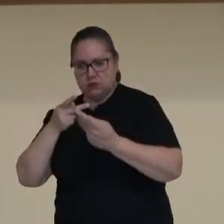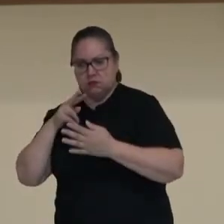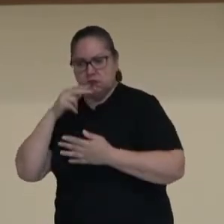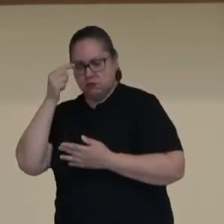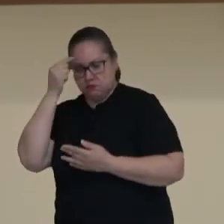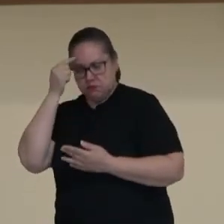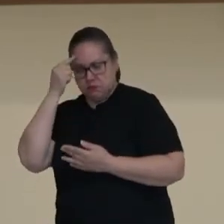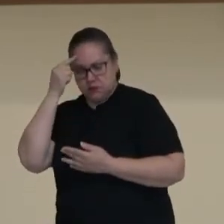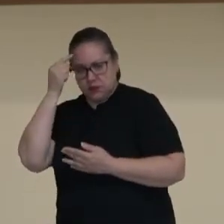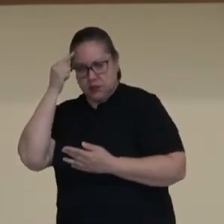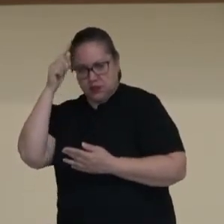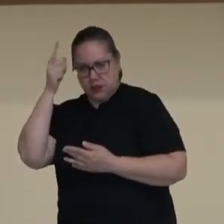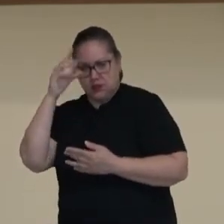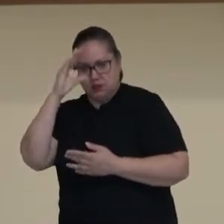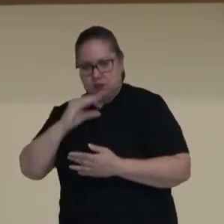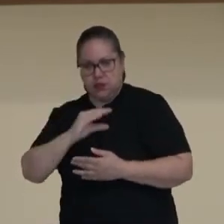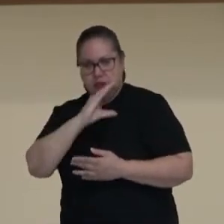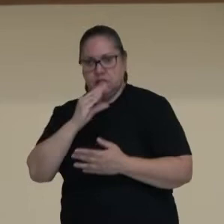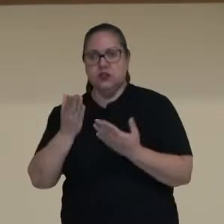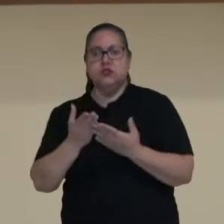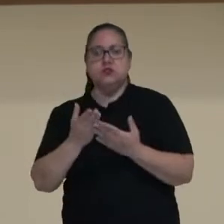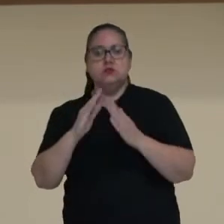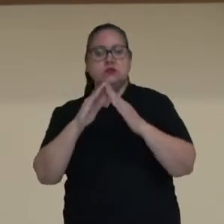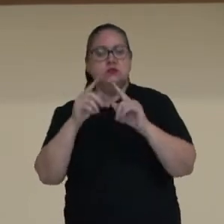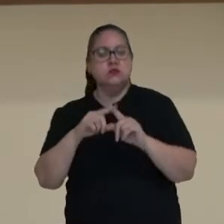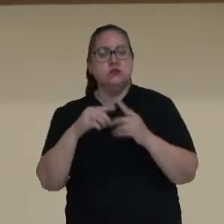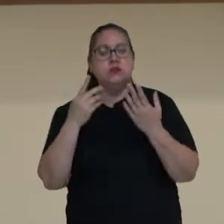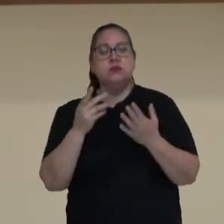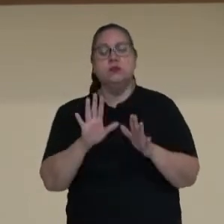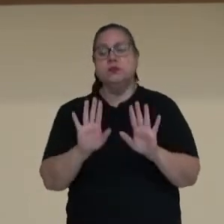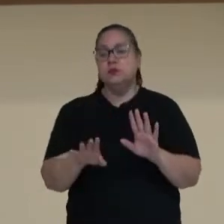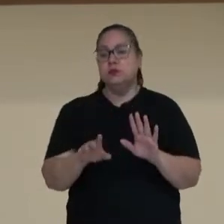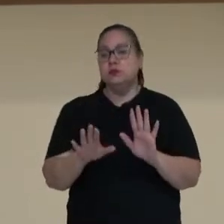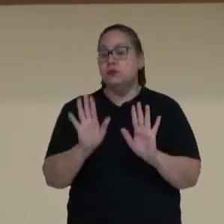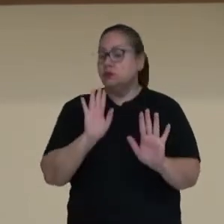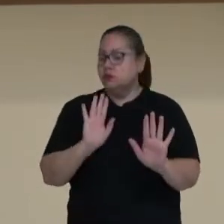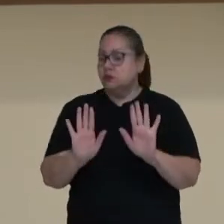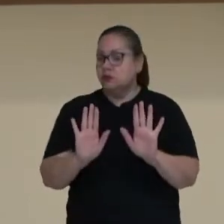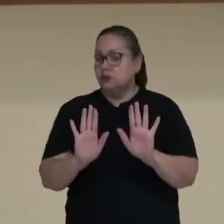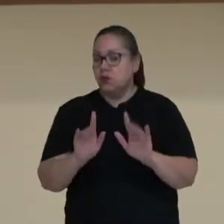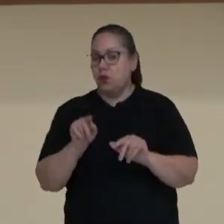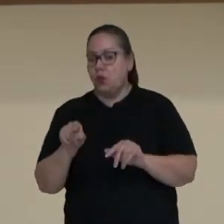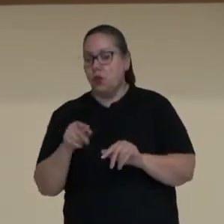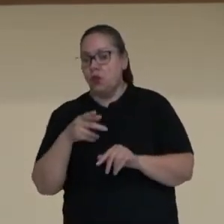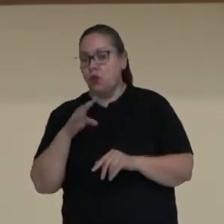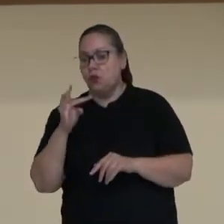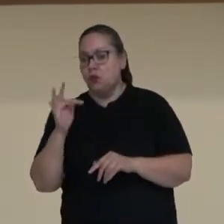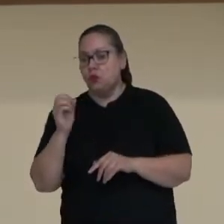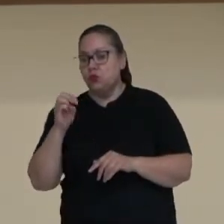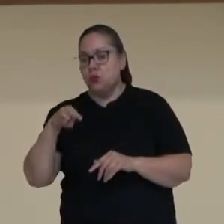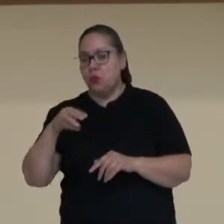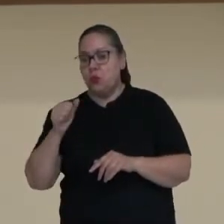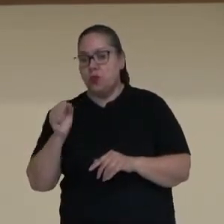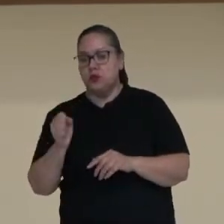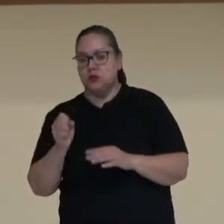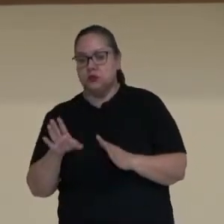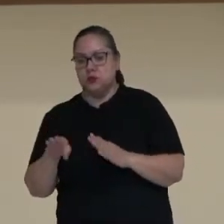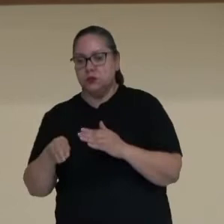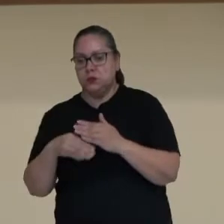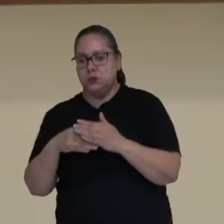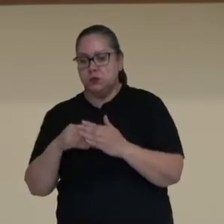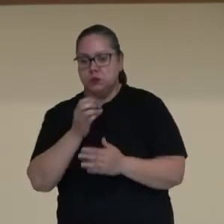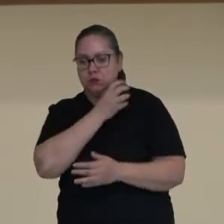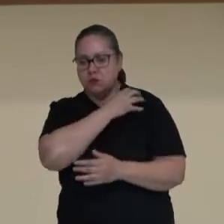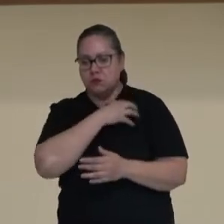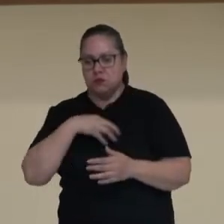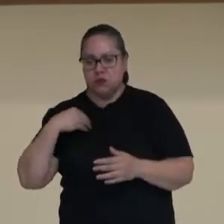racionalmente as ideias da igreja? Por isso, talvez, né, o Tomás se associou muito a Aristóteles, que foi o criador